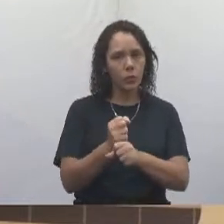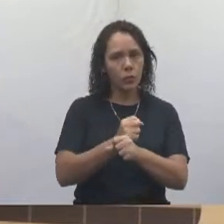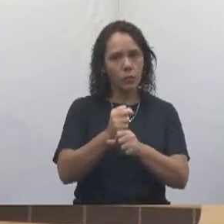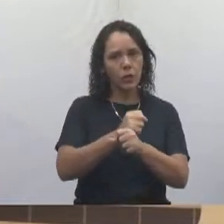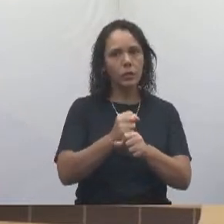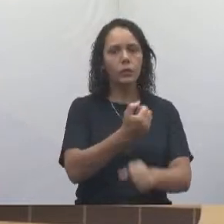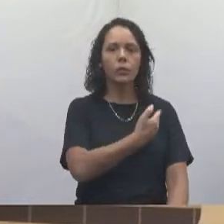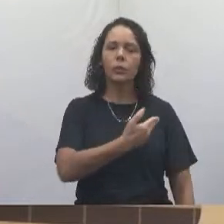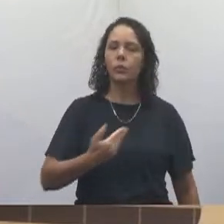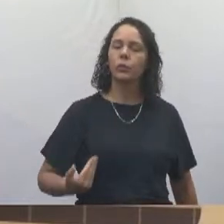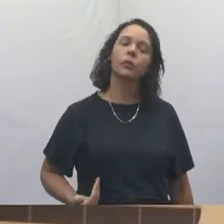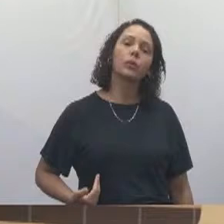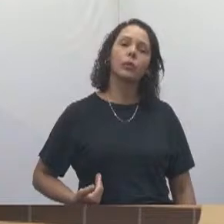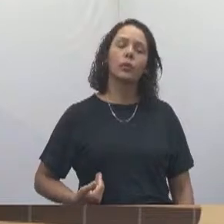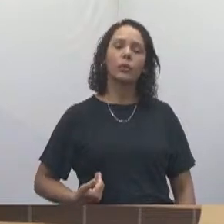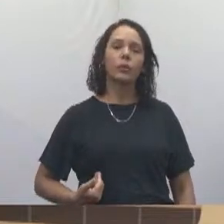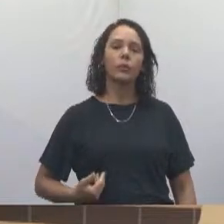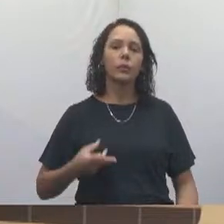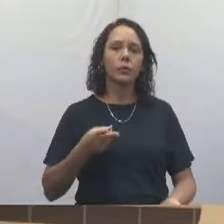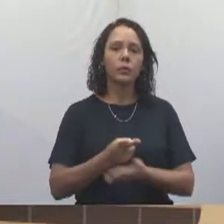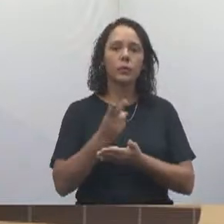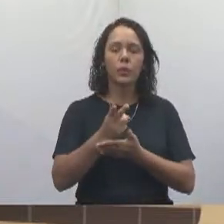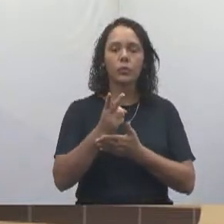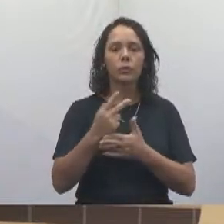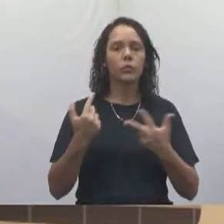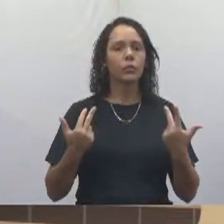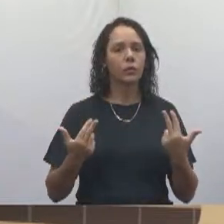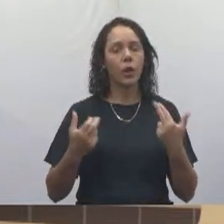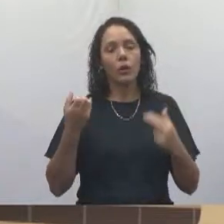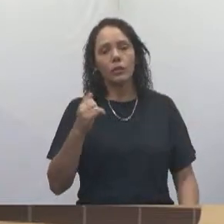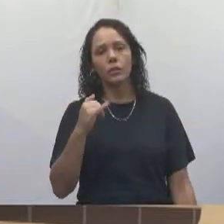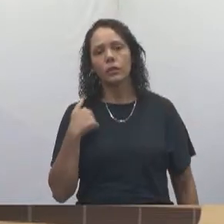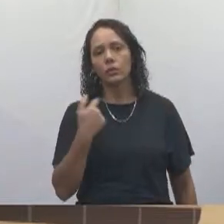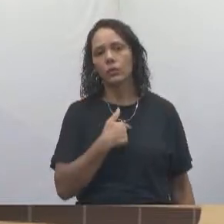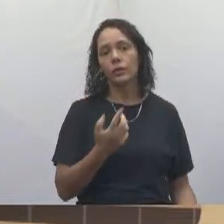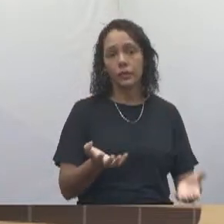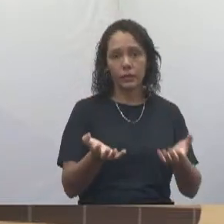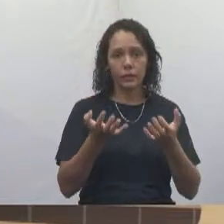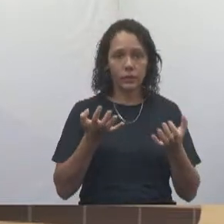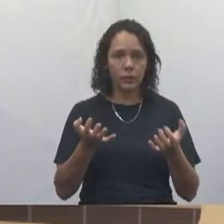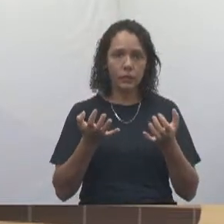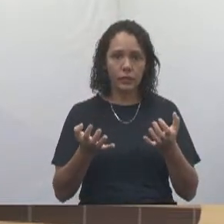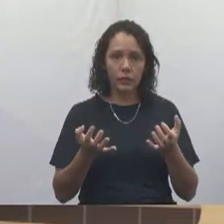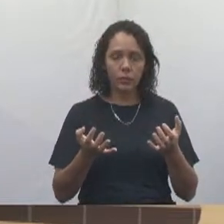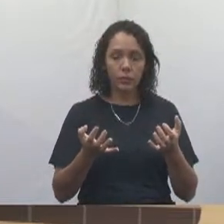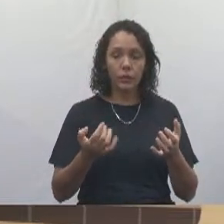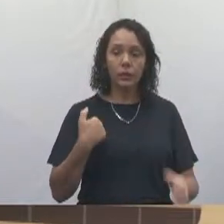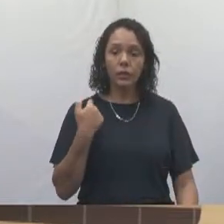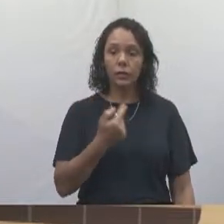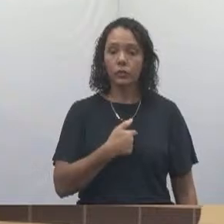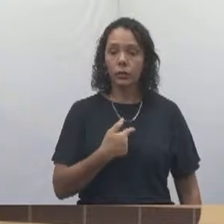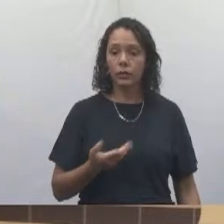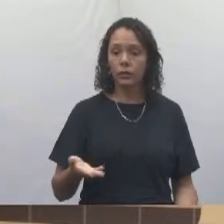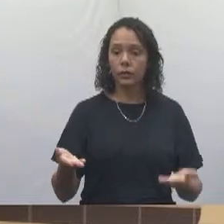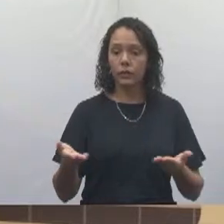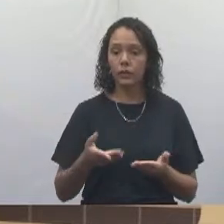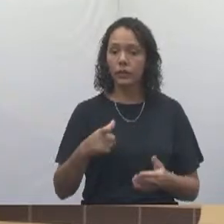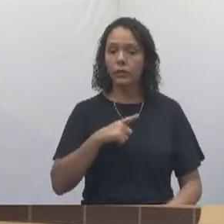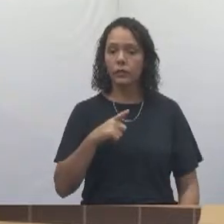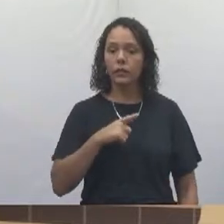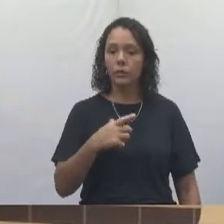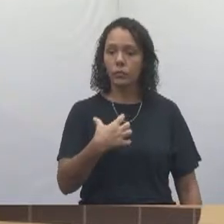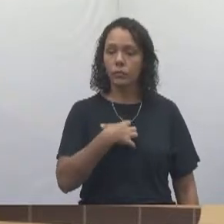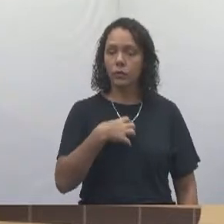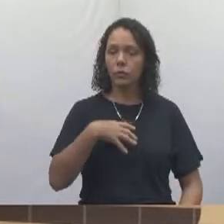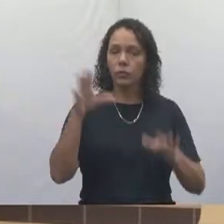mantém preservado. Então, se nós queremos, e nós estamos aqui, vereador Abner, temos a felicidade